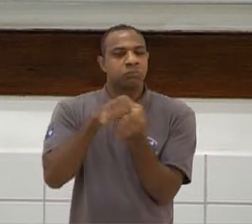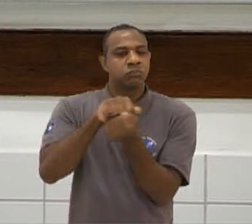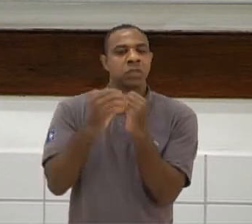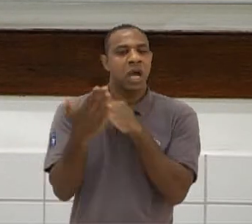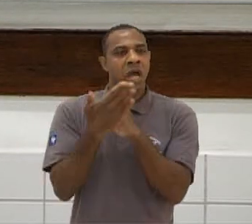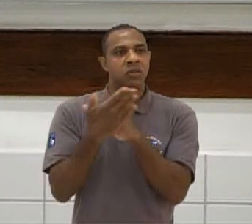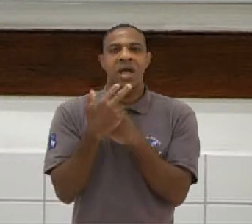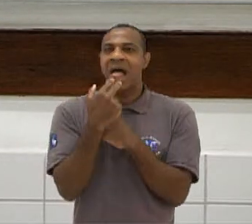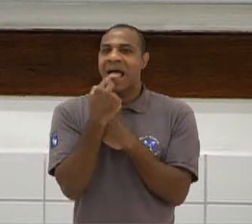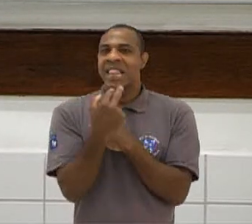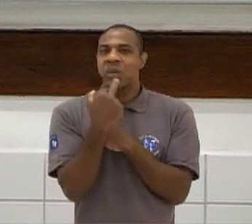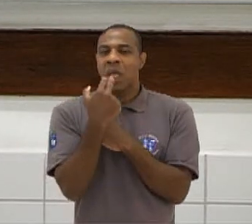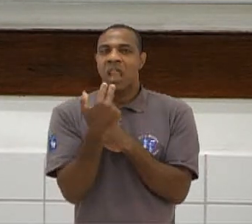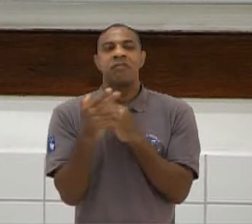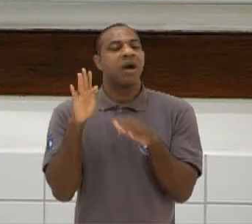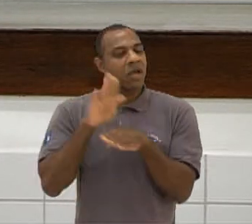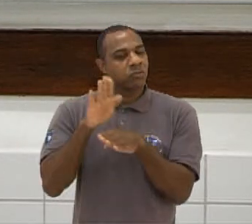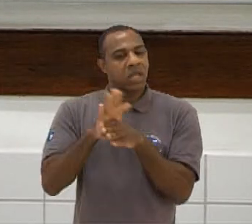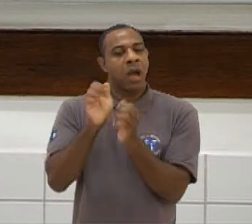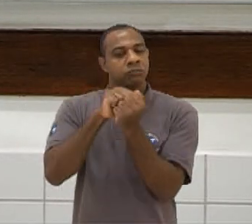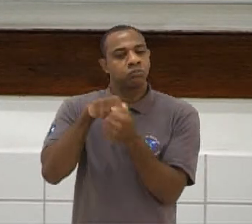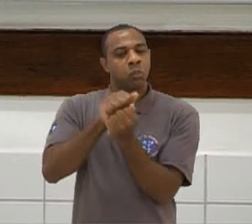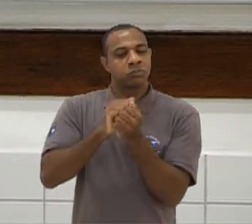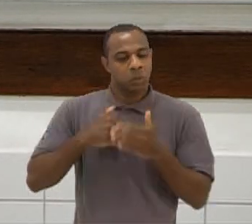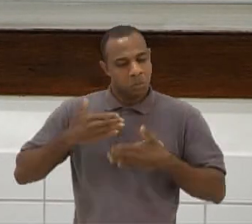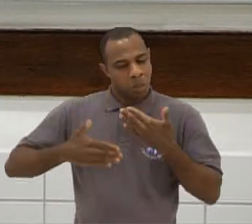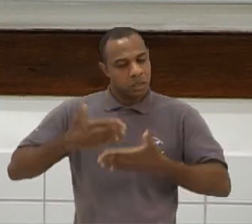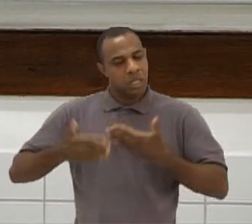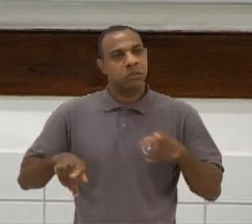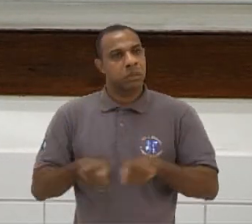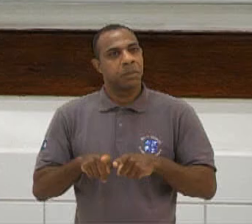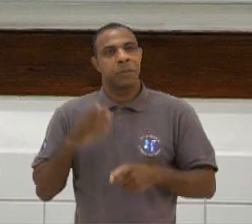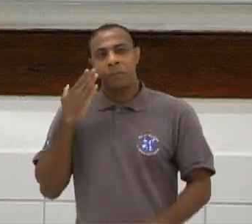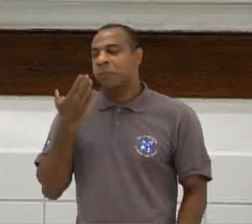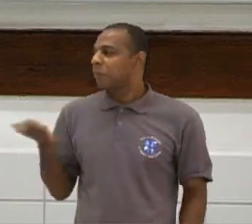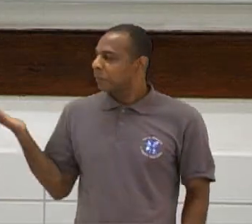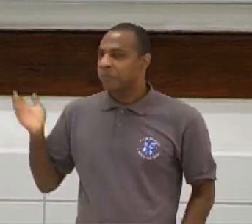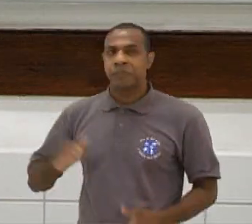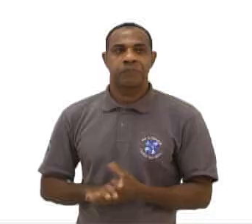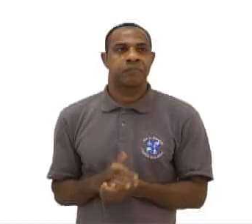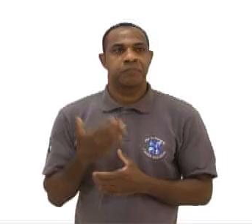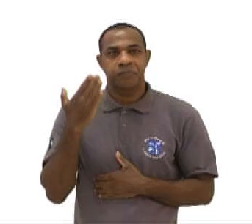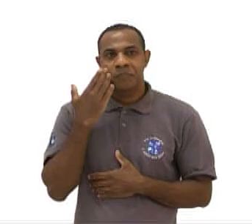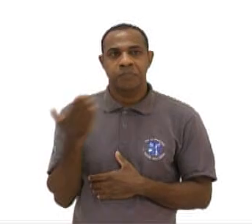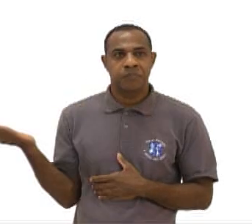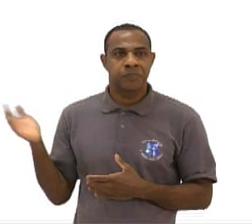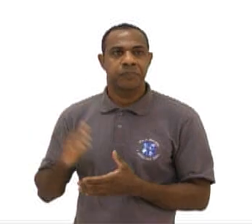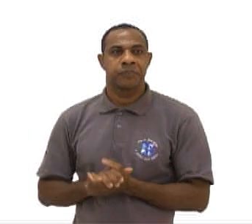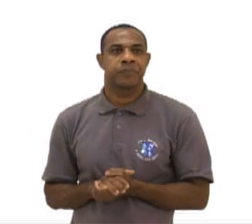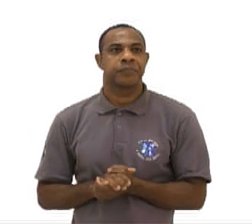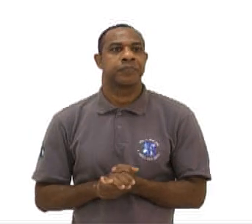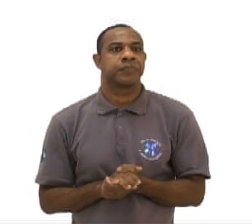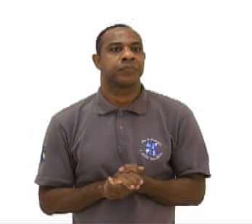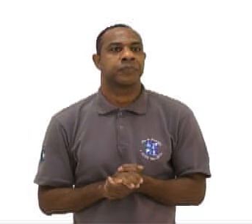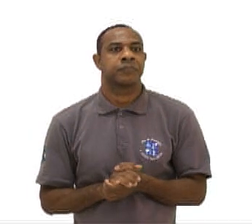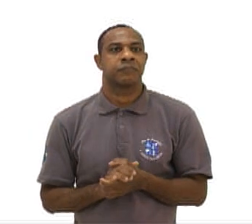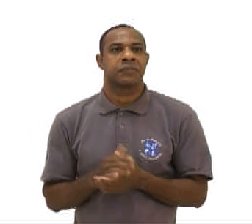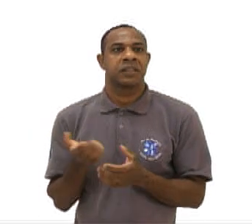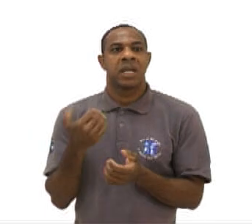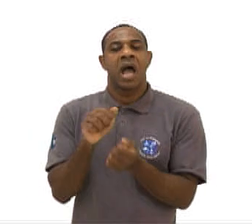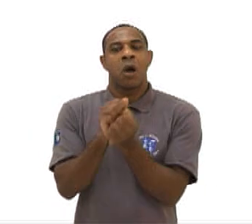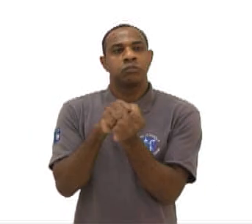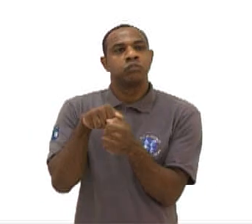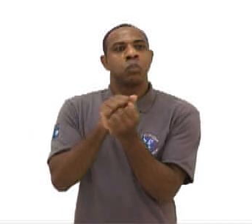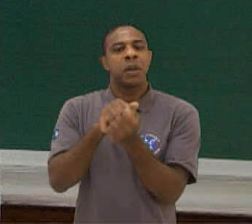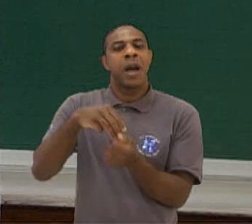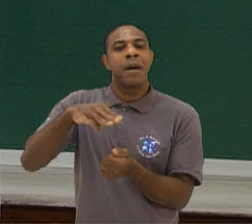da língua que vai participar desse primeiro processo. Vamos lá? Então, aqui na figura, nós temos mostrando a ingestão de um alimento, iniciando